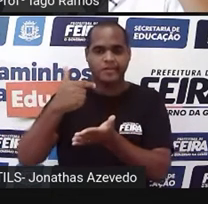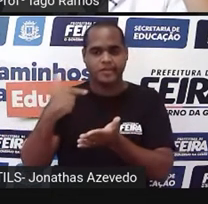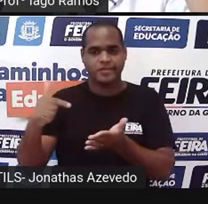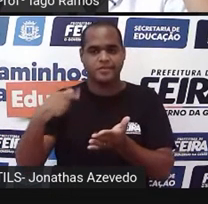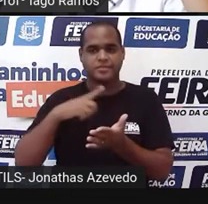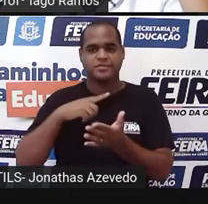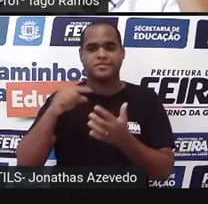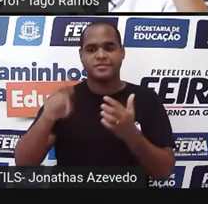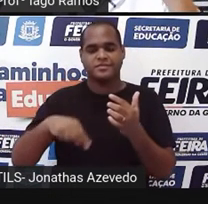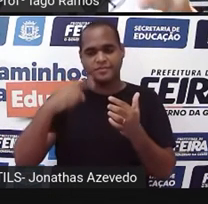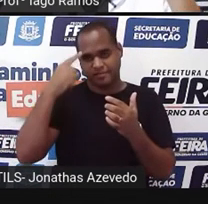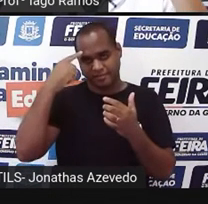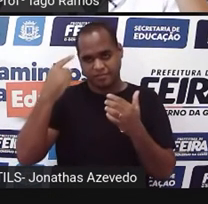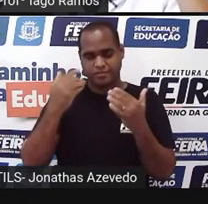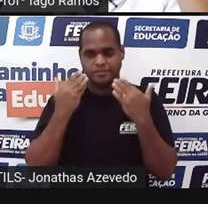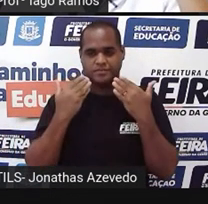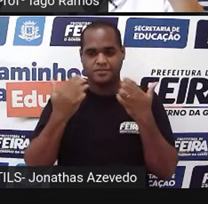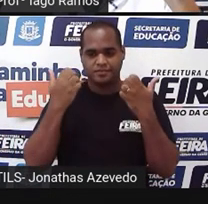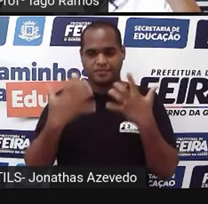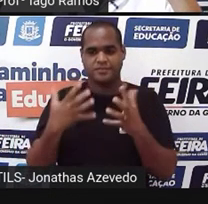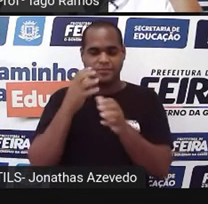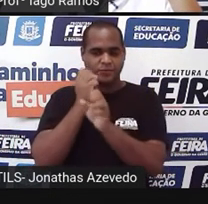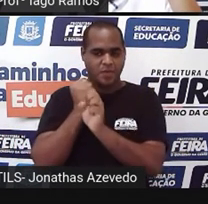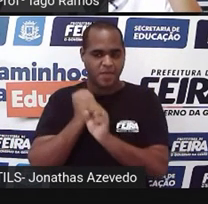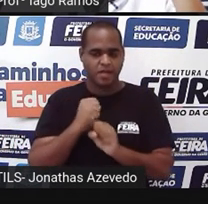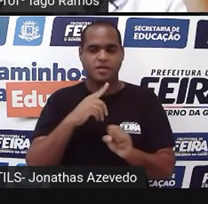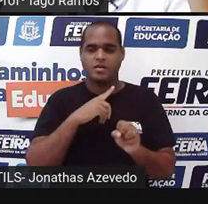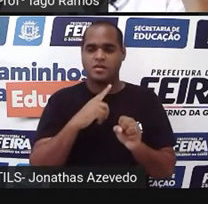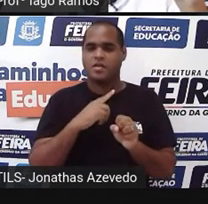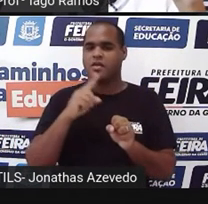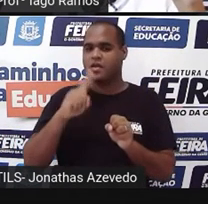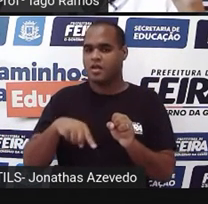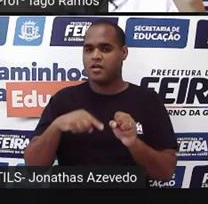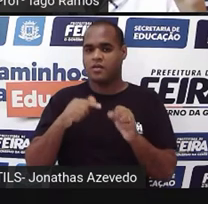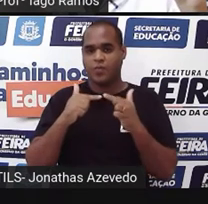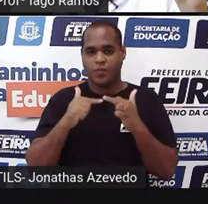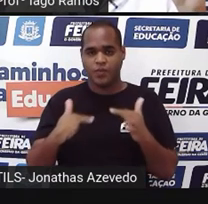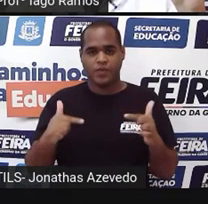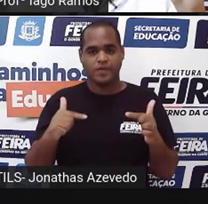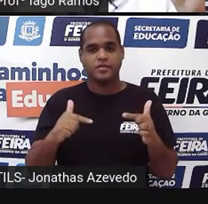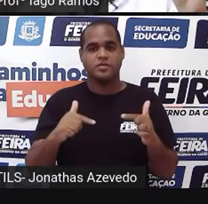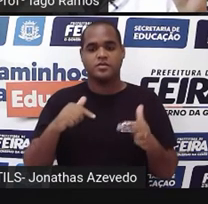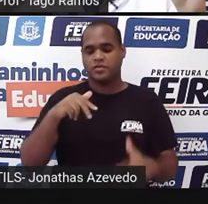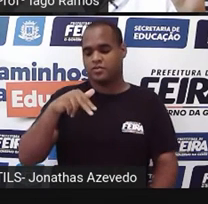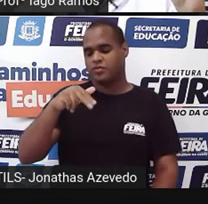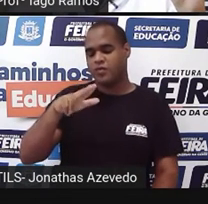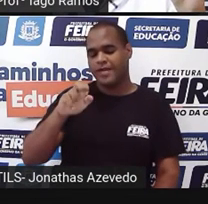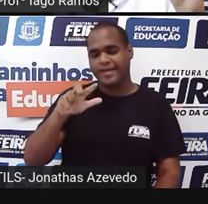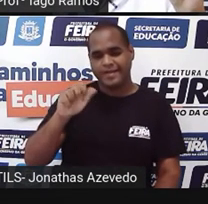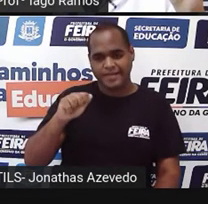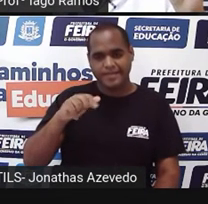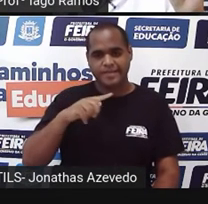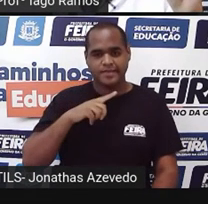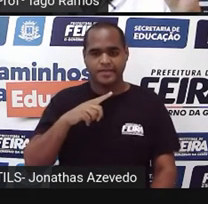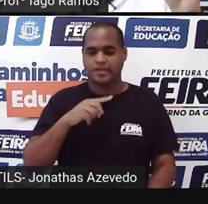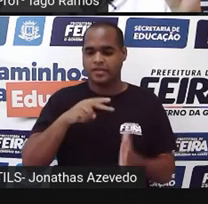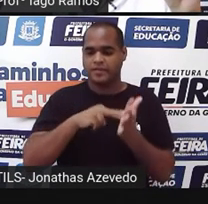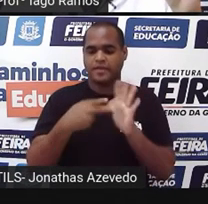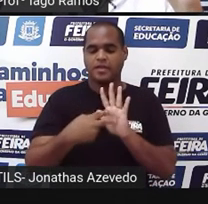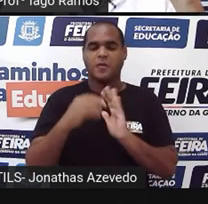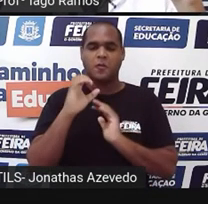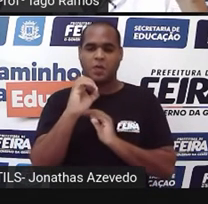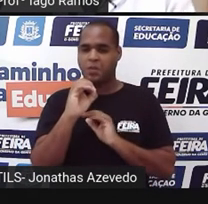então se a parte inteira que é o número da frente da, é não Lula não nula significa não ser